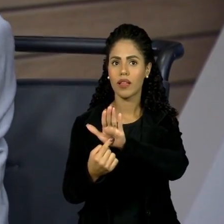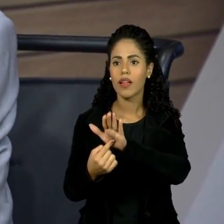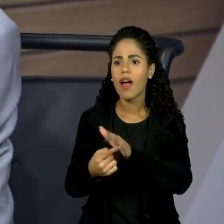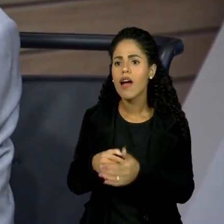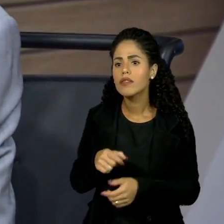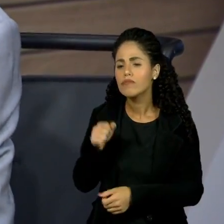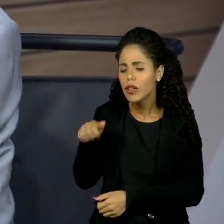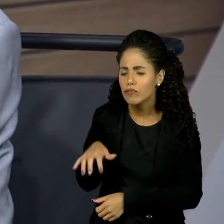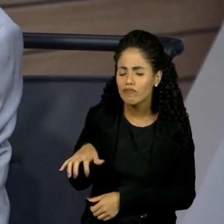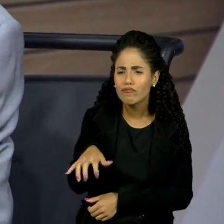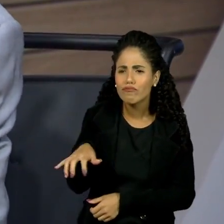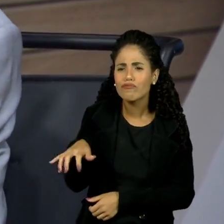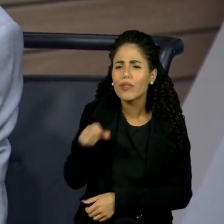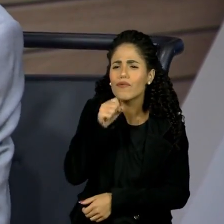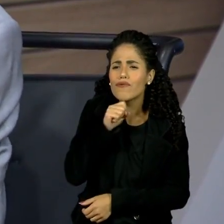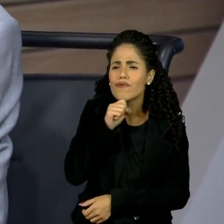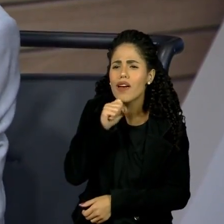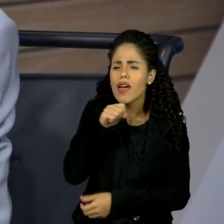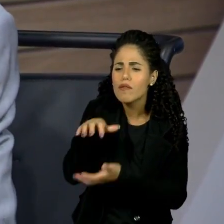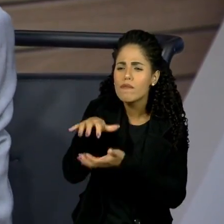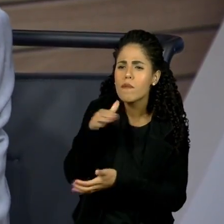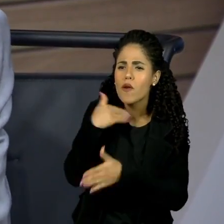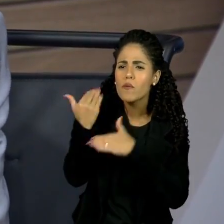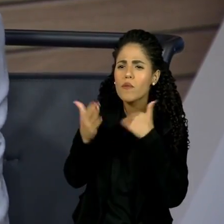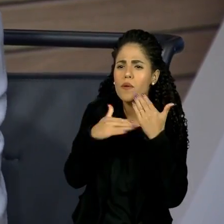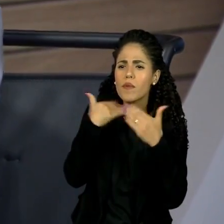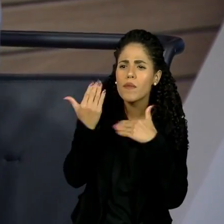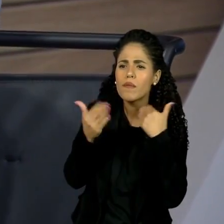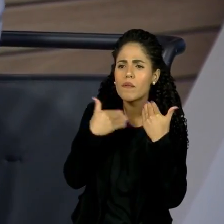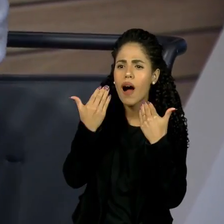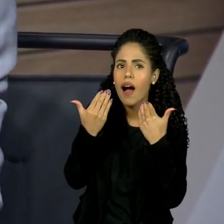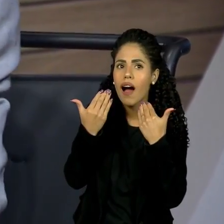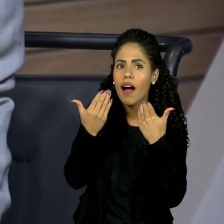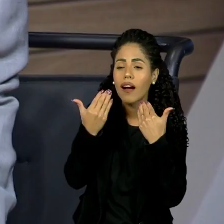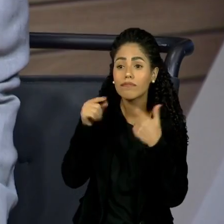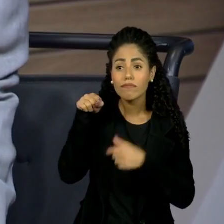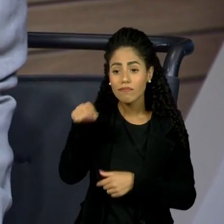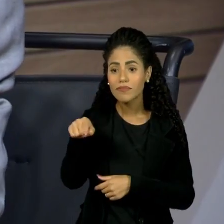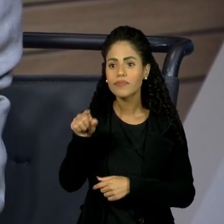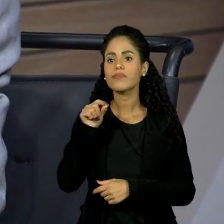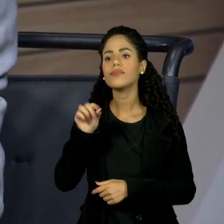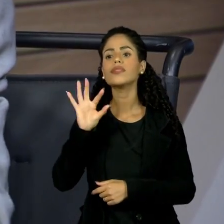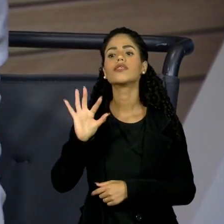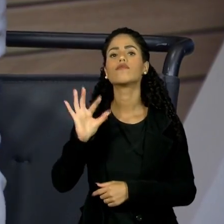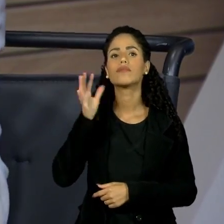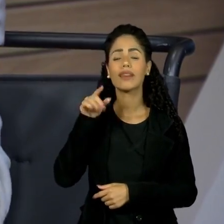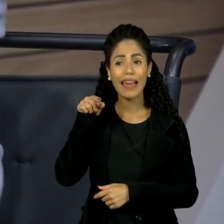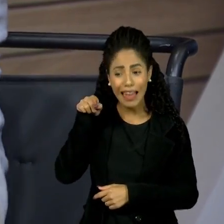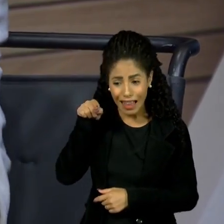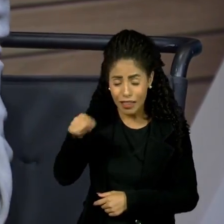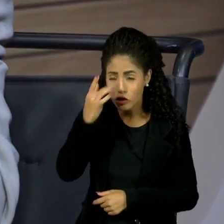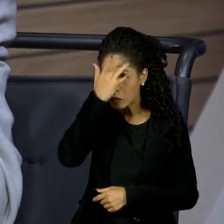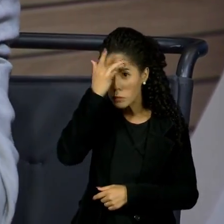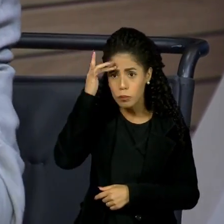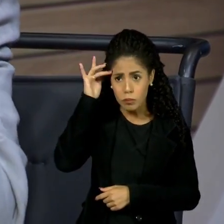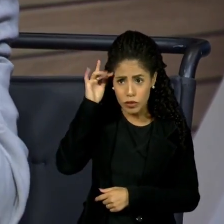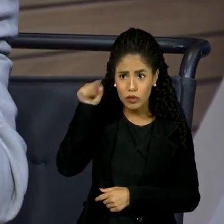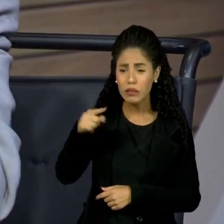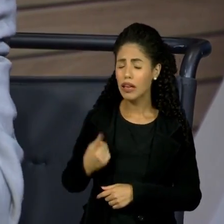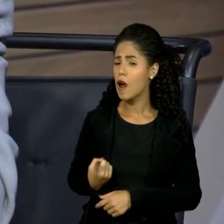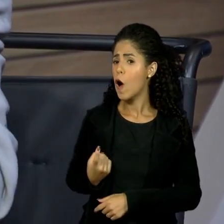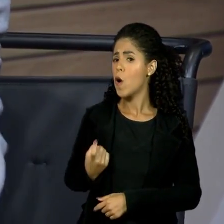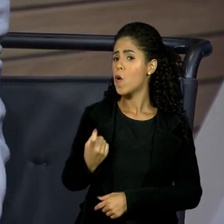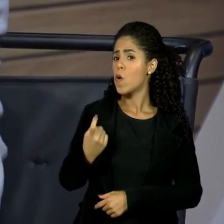que era um fardo, deixa para lá os mais fracos que vem. Quando morria essa pessoa que era a